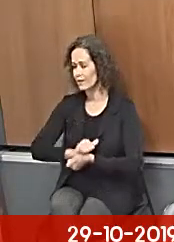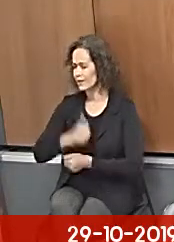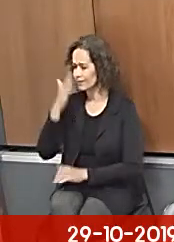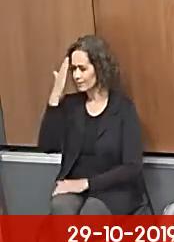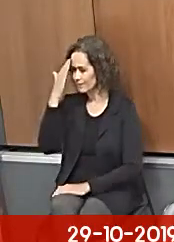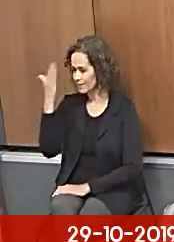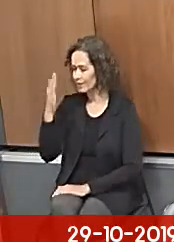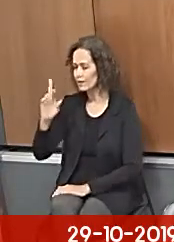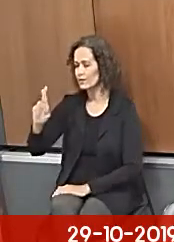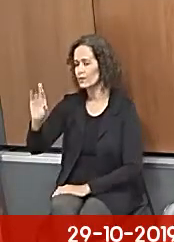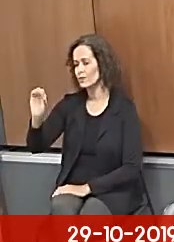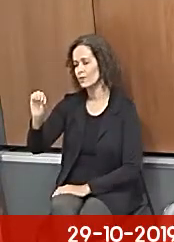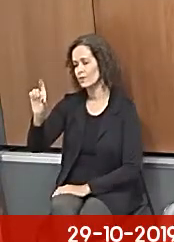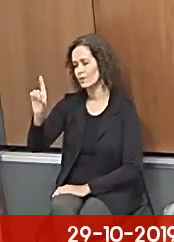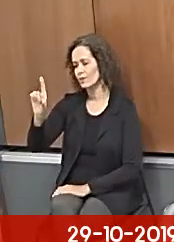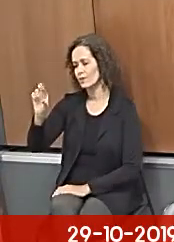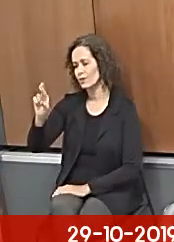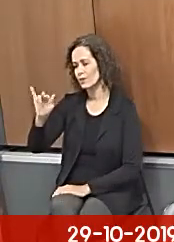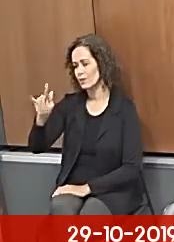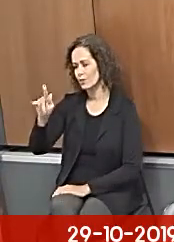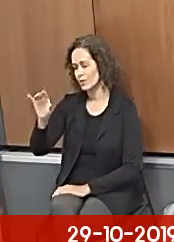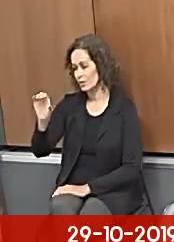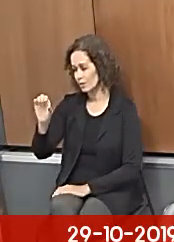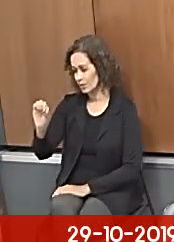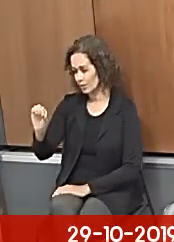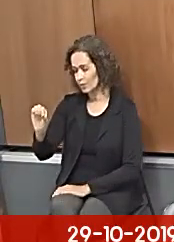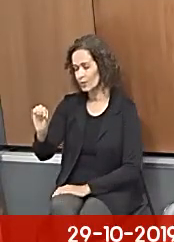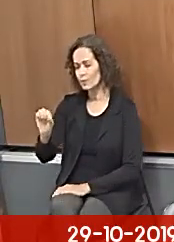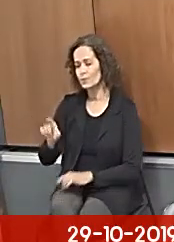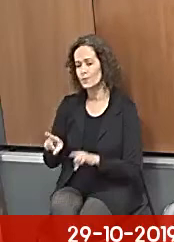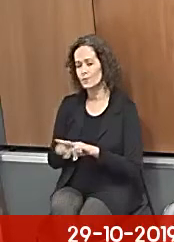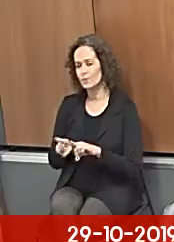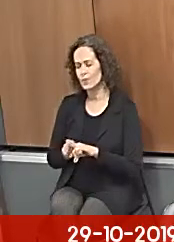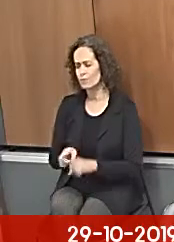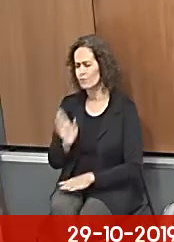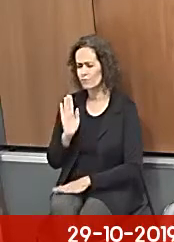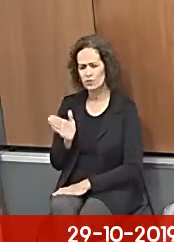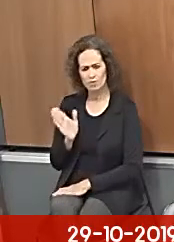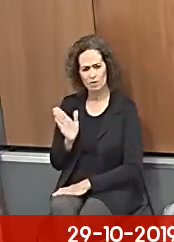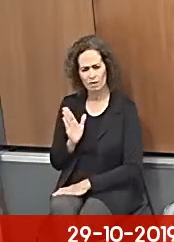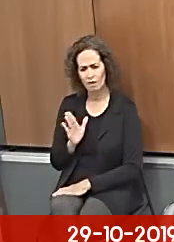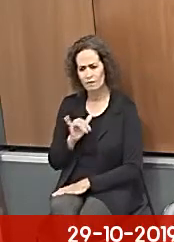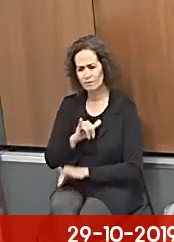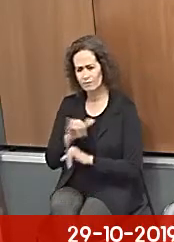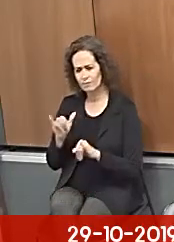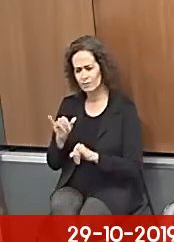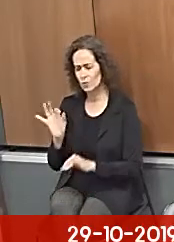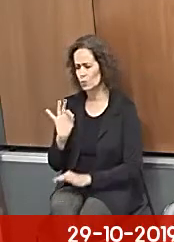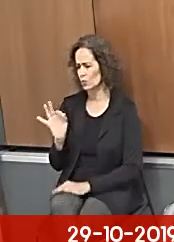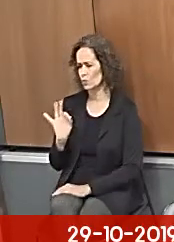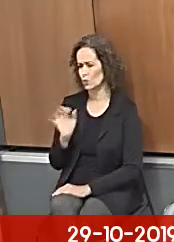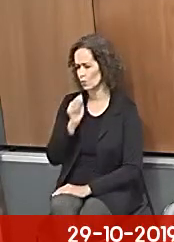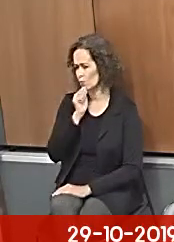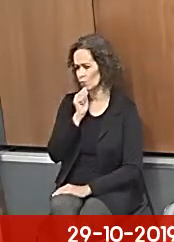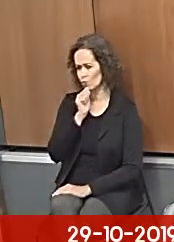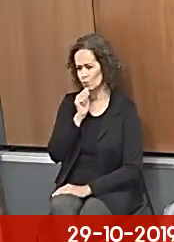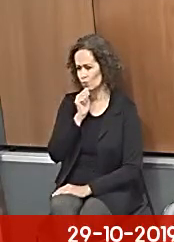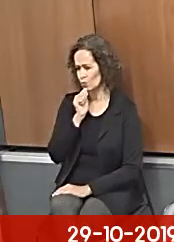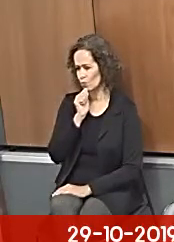Ícaro. Rodrigo Otávio Cunha Mitraldi. Eu já tinha falado, Rodrigo? Não, né?